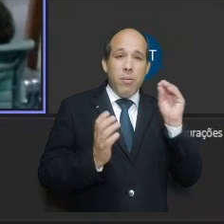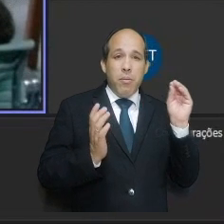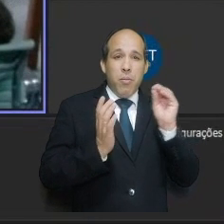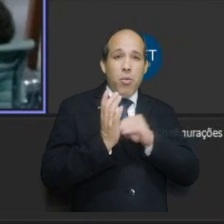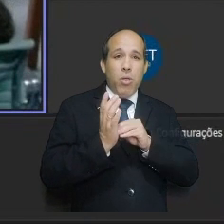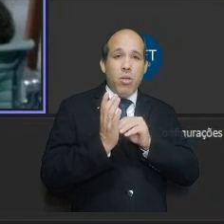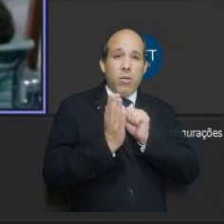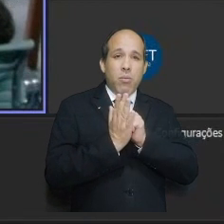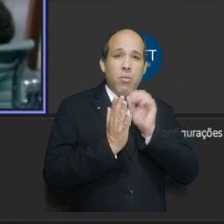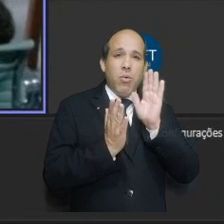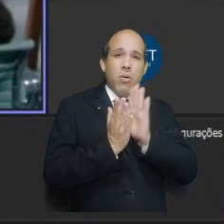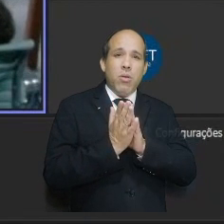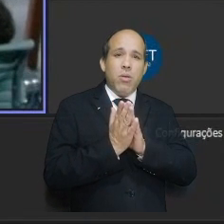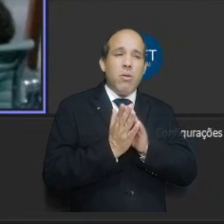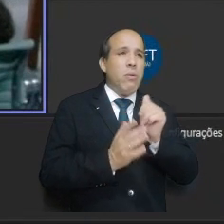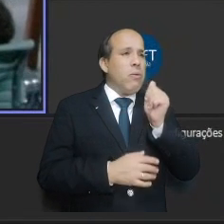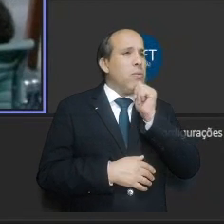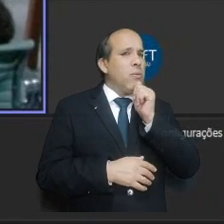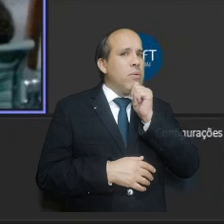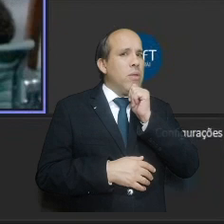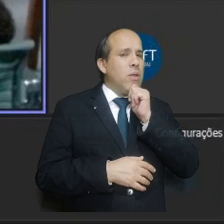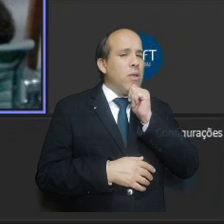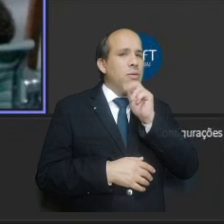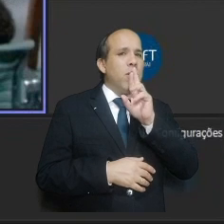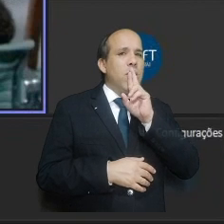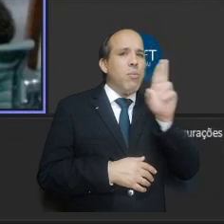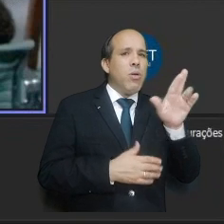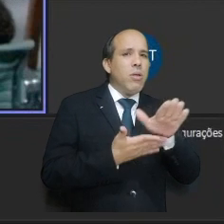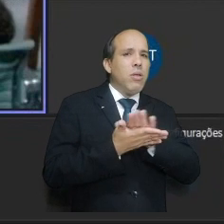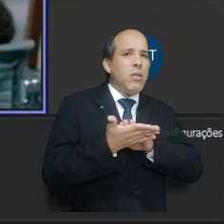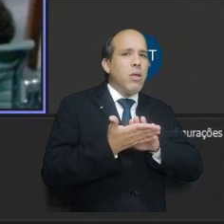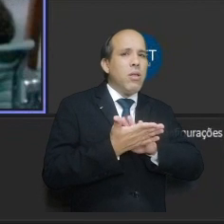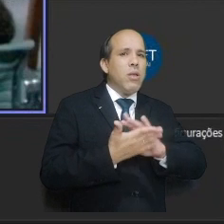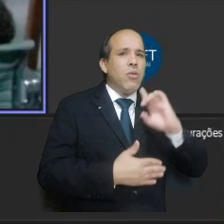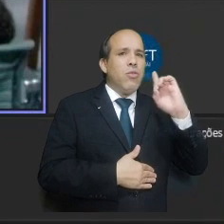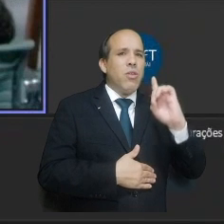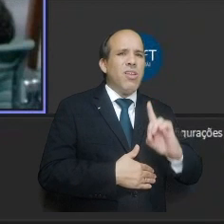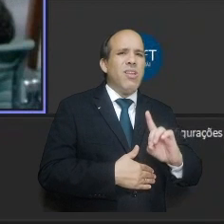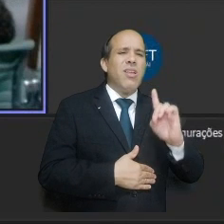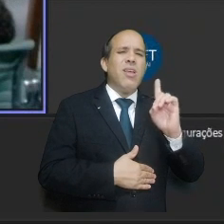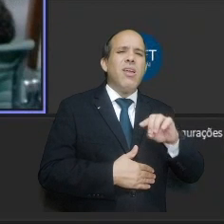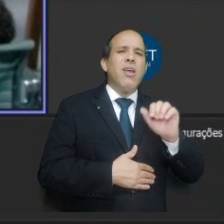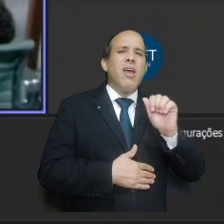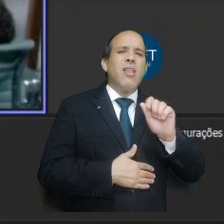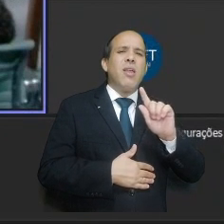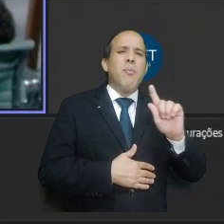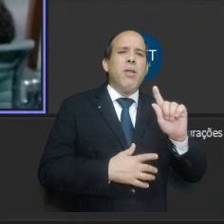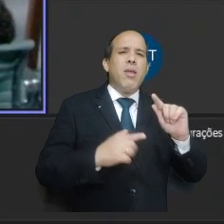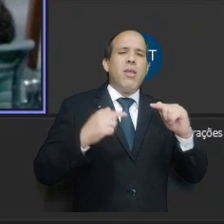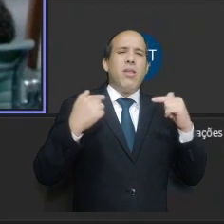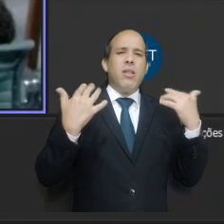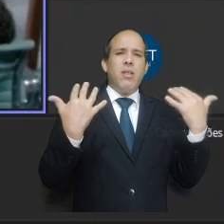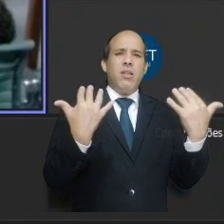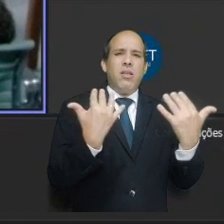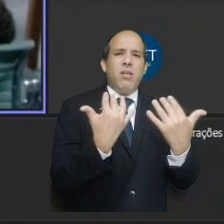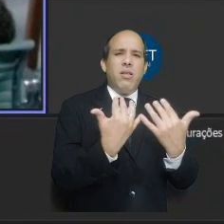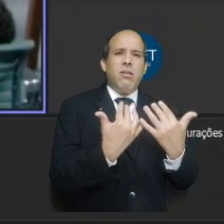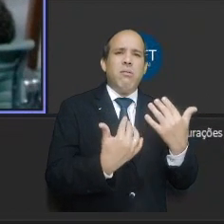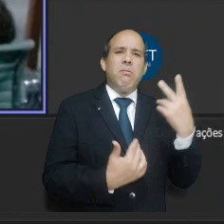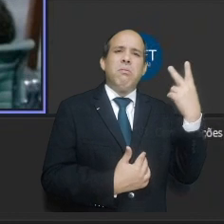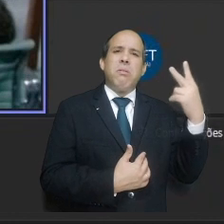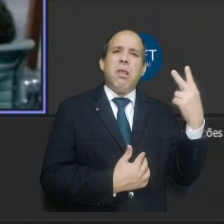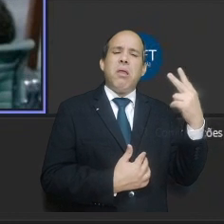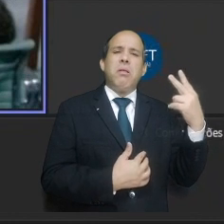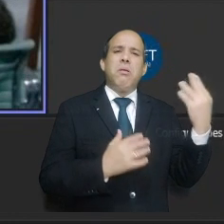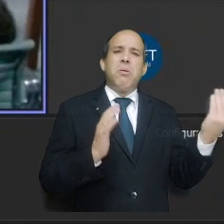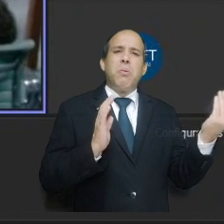Essa penalidade foi aplicada sem o exercício do contraditório, foi uma sessão de assembleia